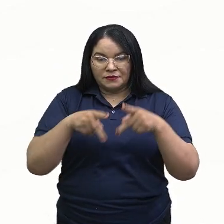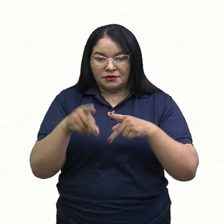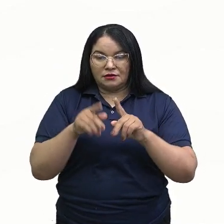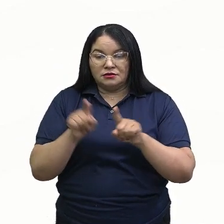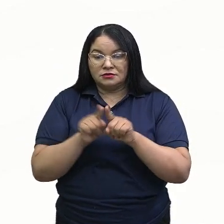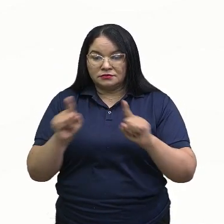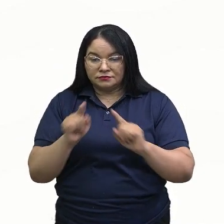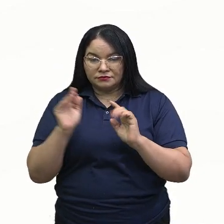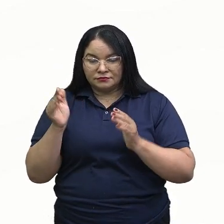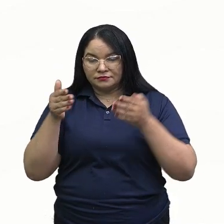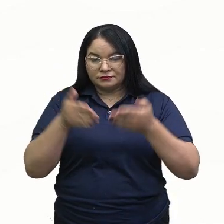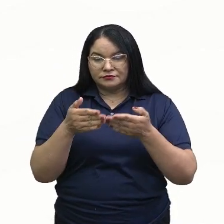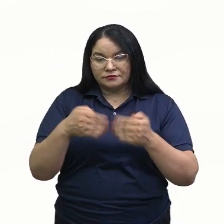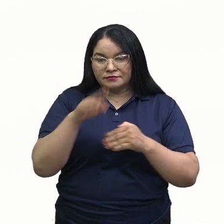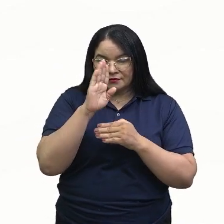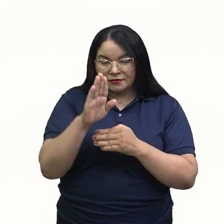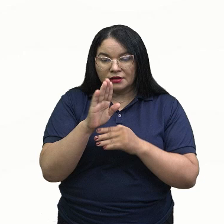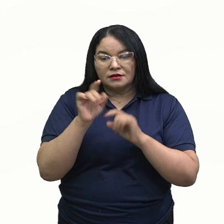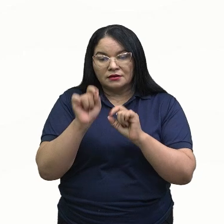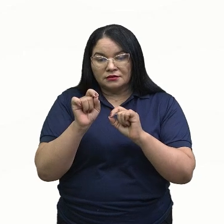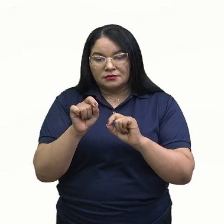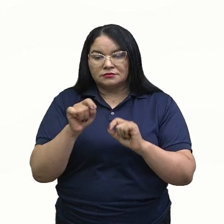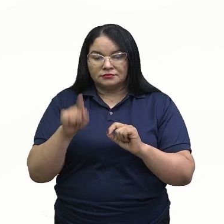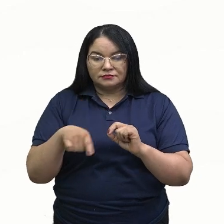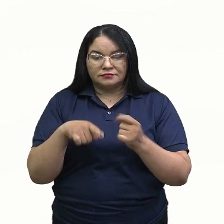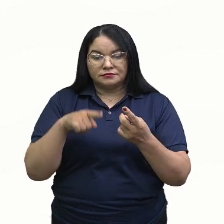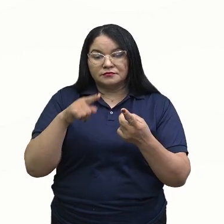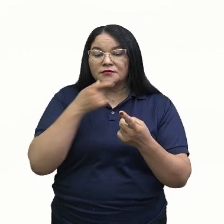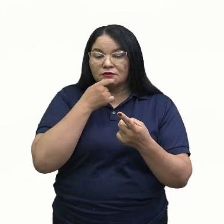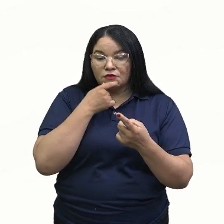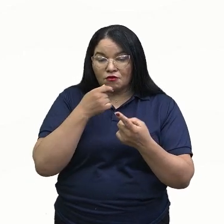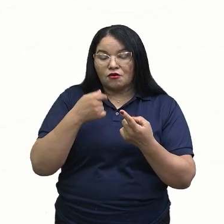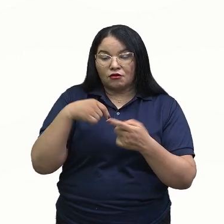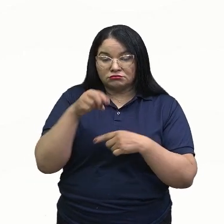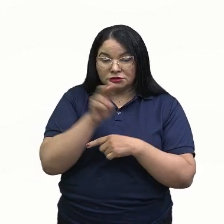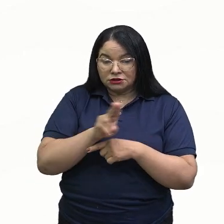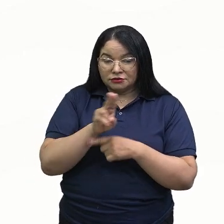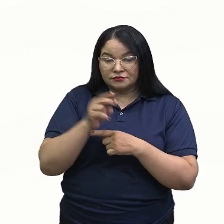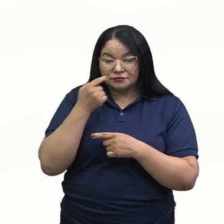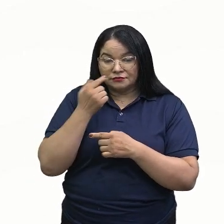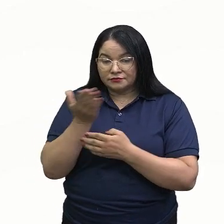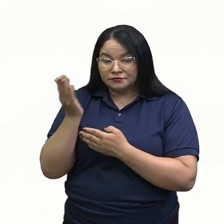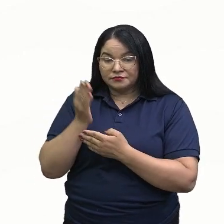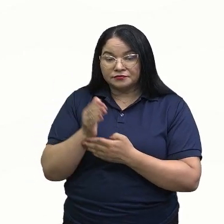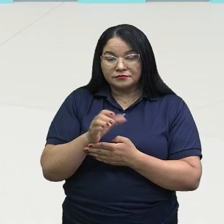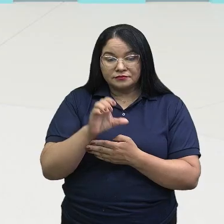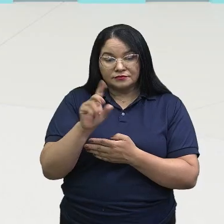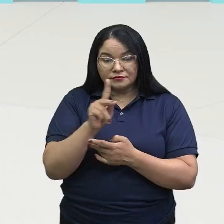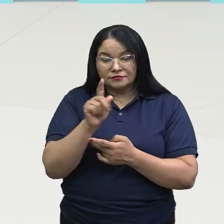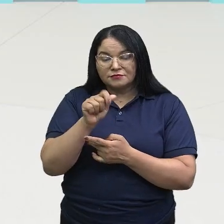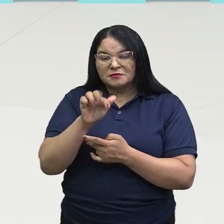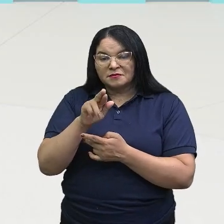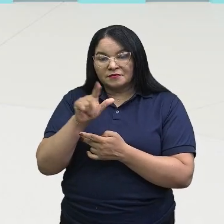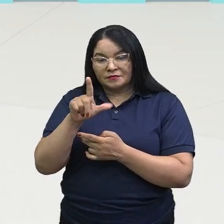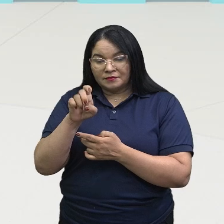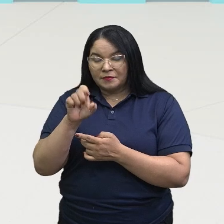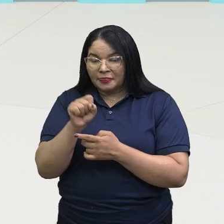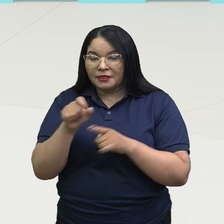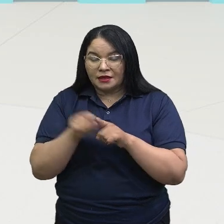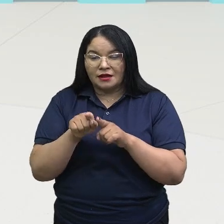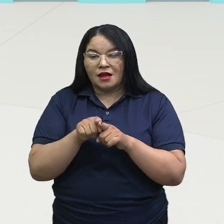2 aspectos aí. A questão do Charles Darwin, né, que é a teoria de que existe um processo de